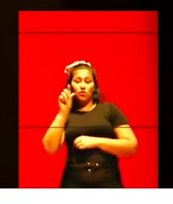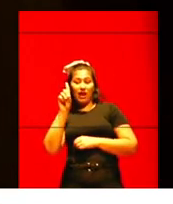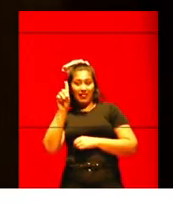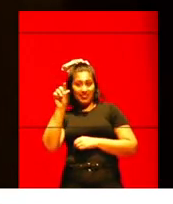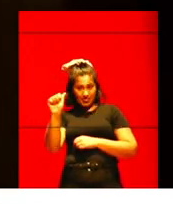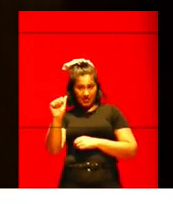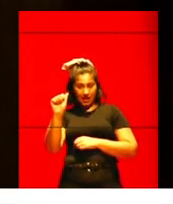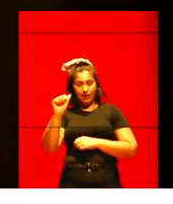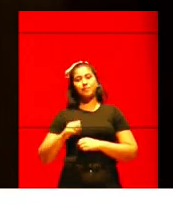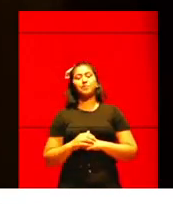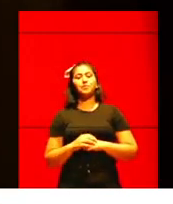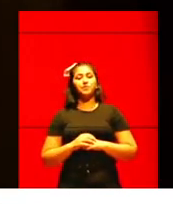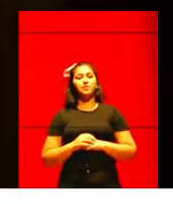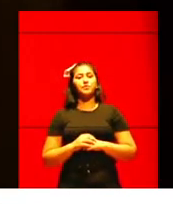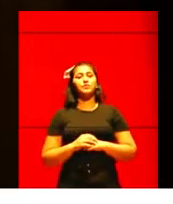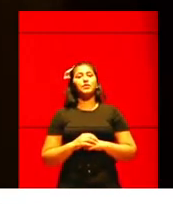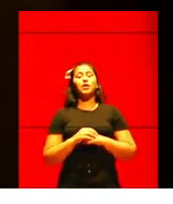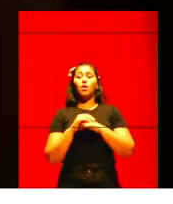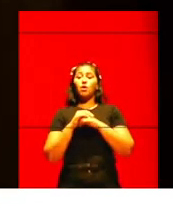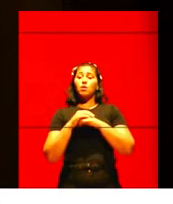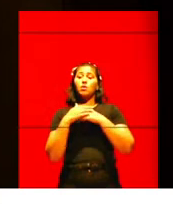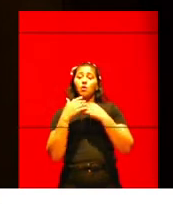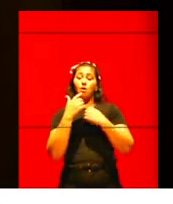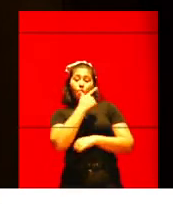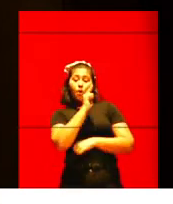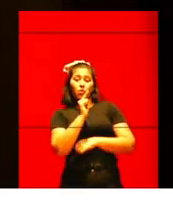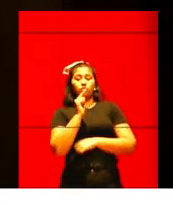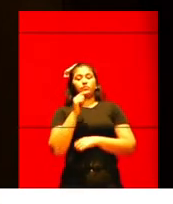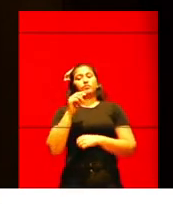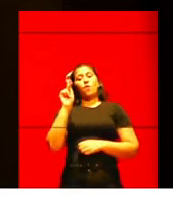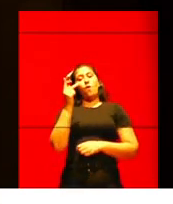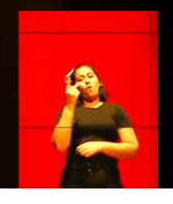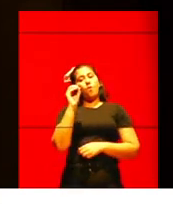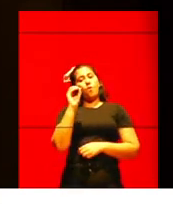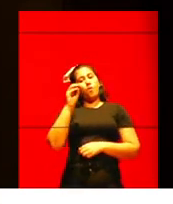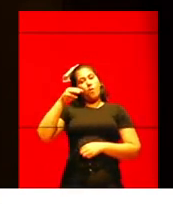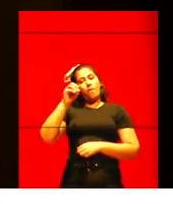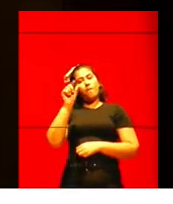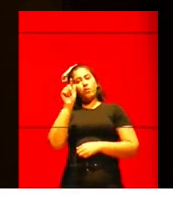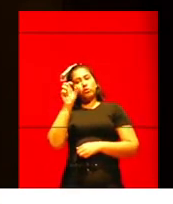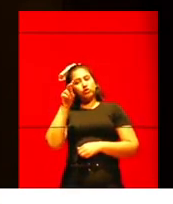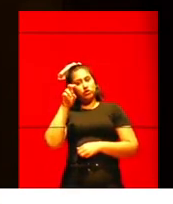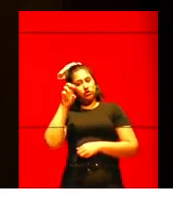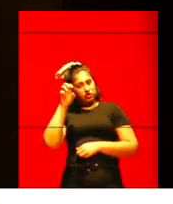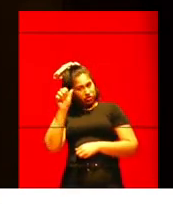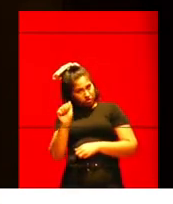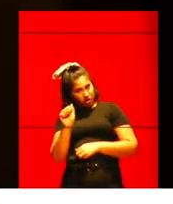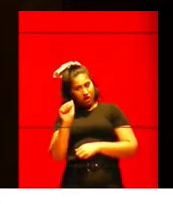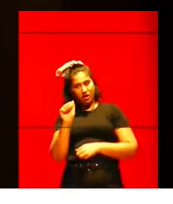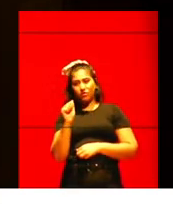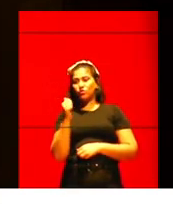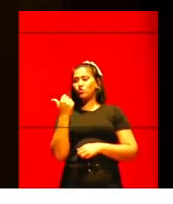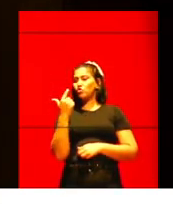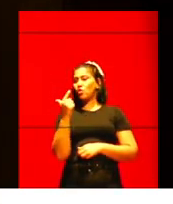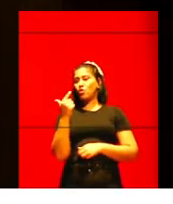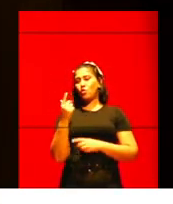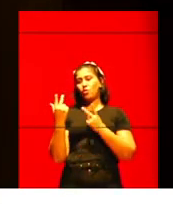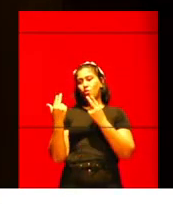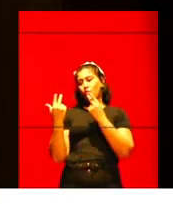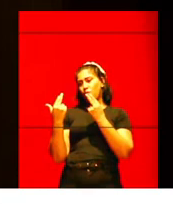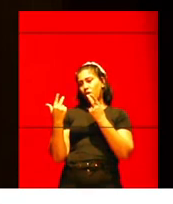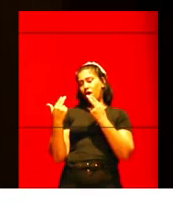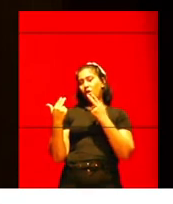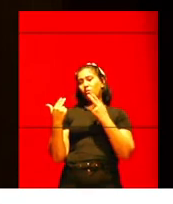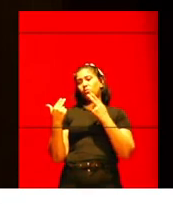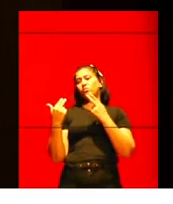certo? Homogênea, cadeia homogênea. quando não possui heteroátomo. O